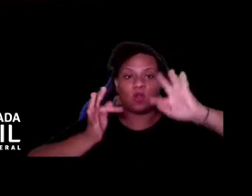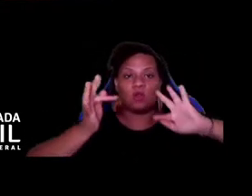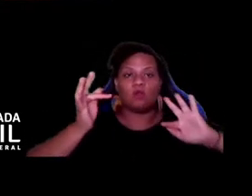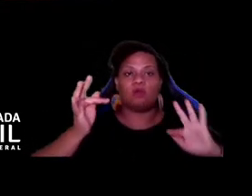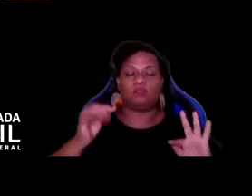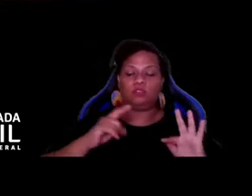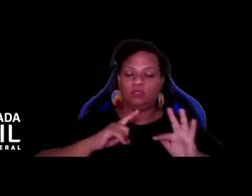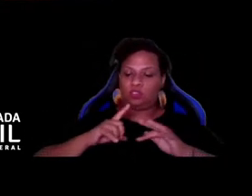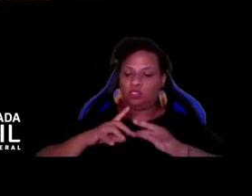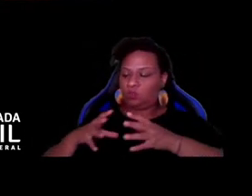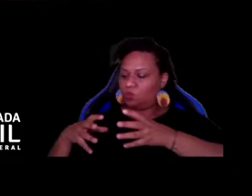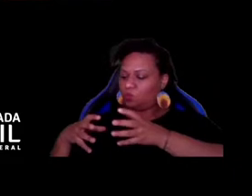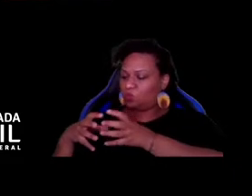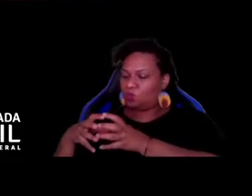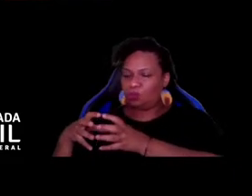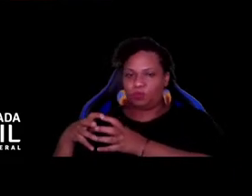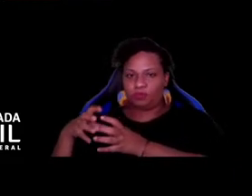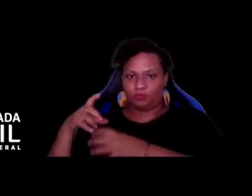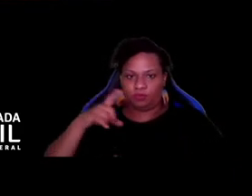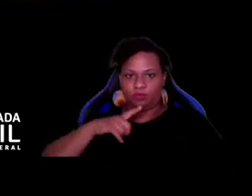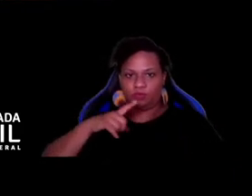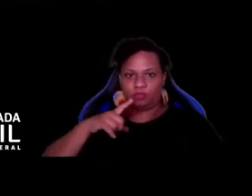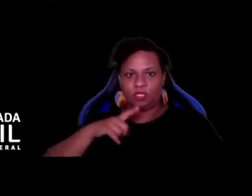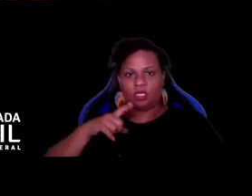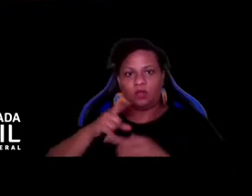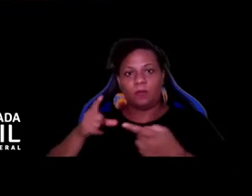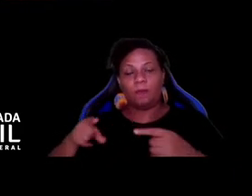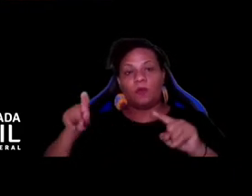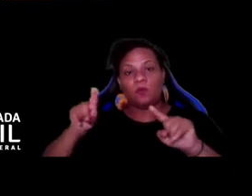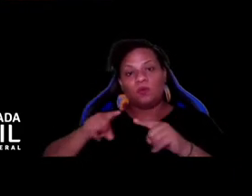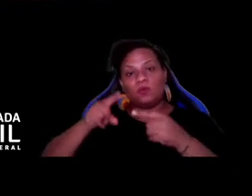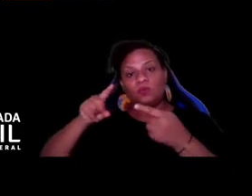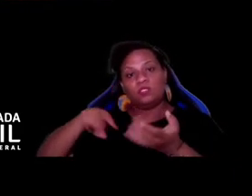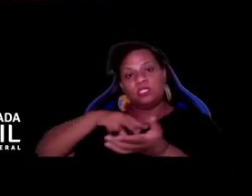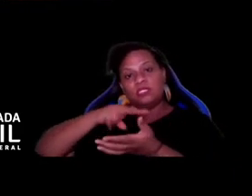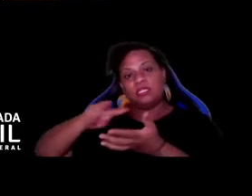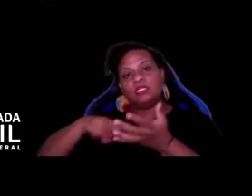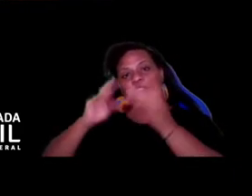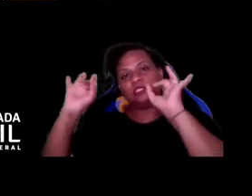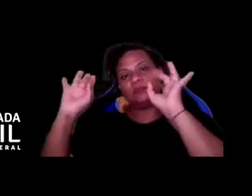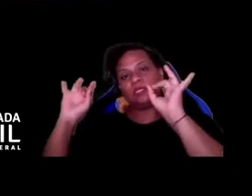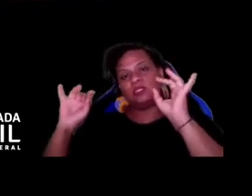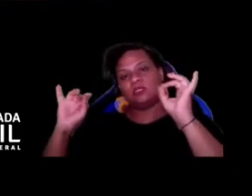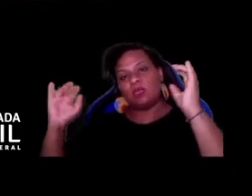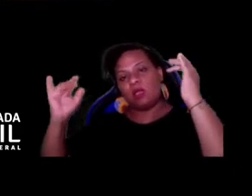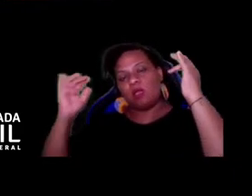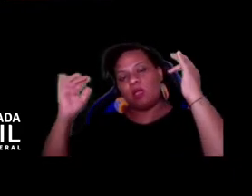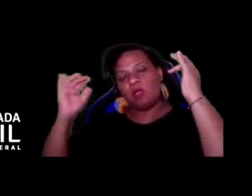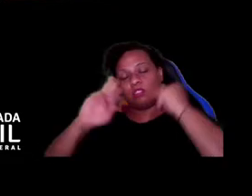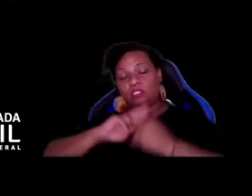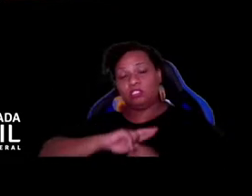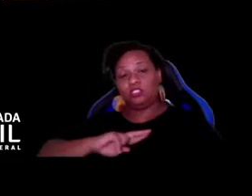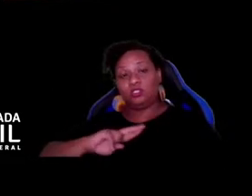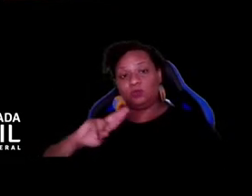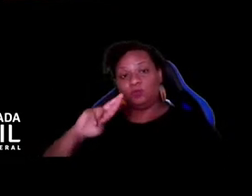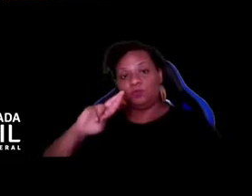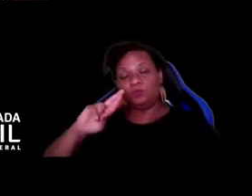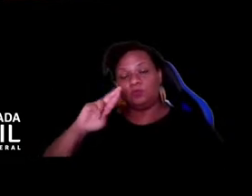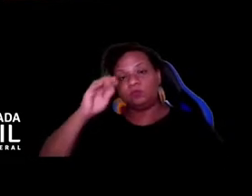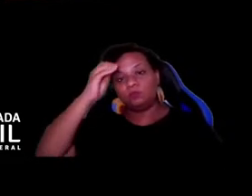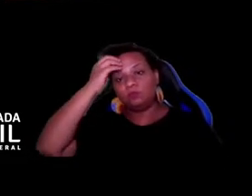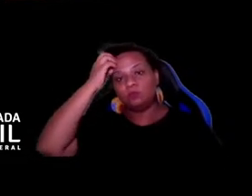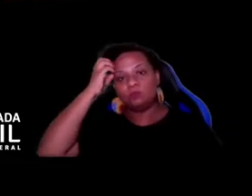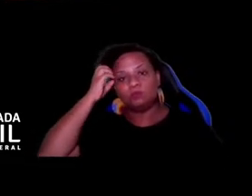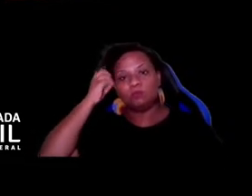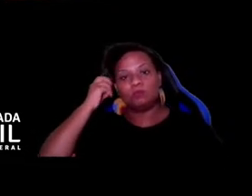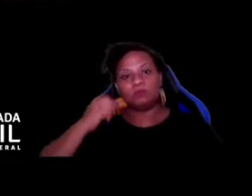um grupo, né, de música e dança sagrada, né, com o